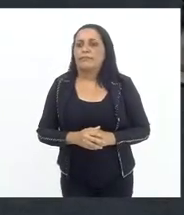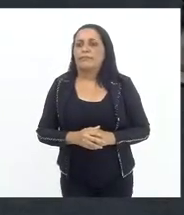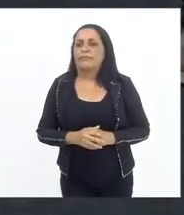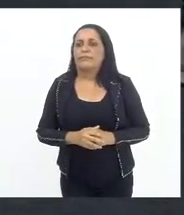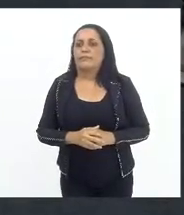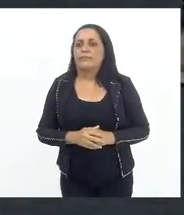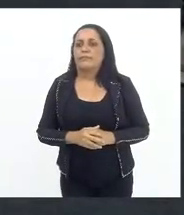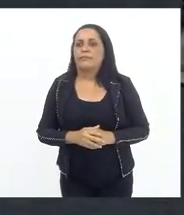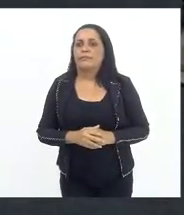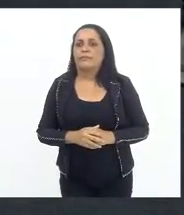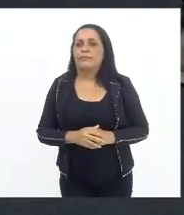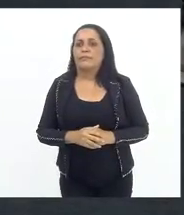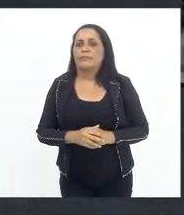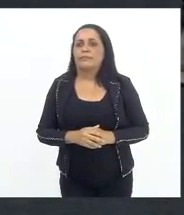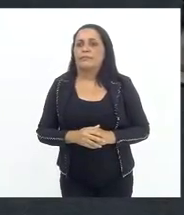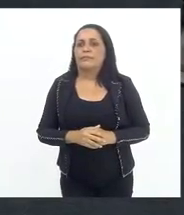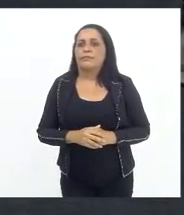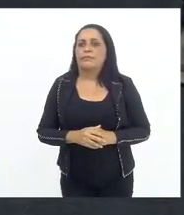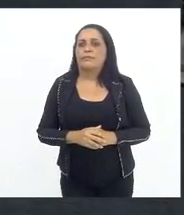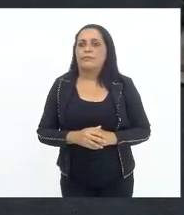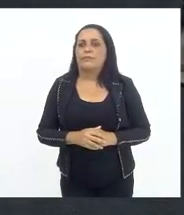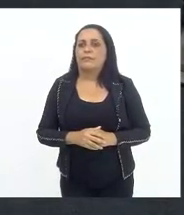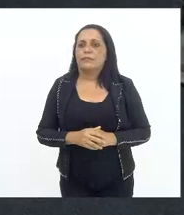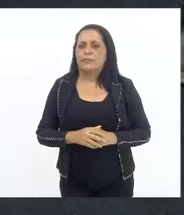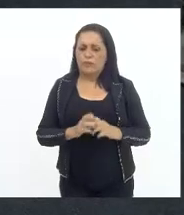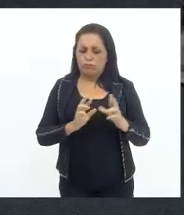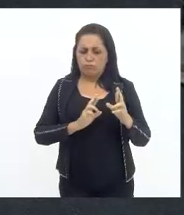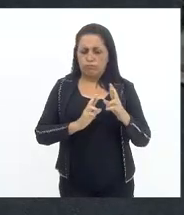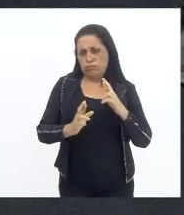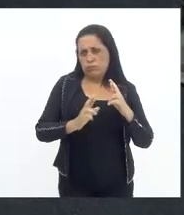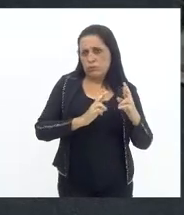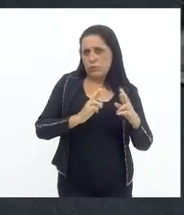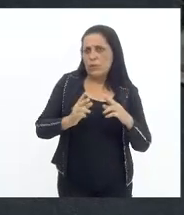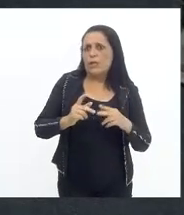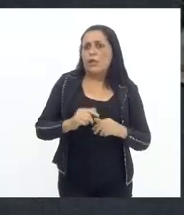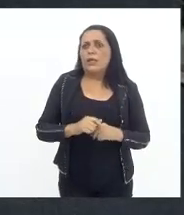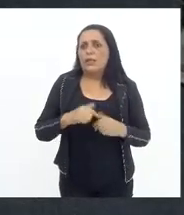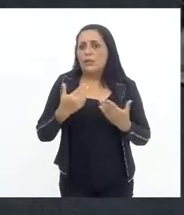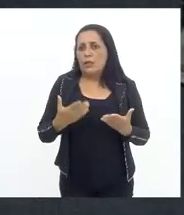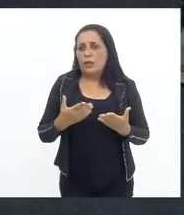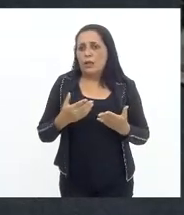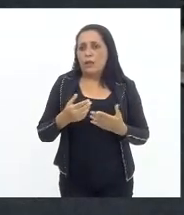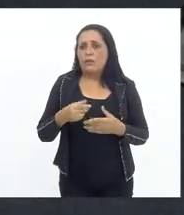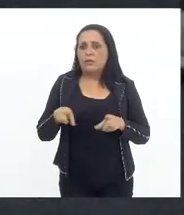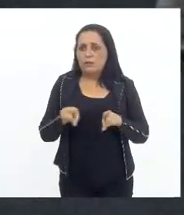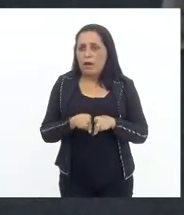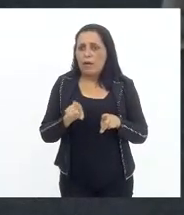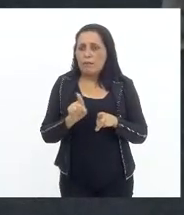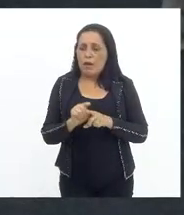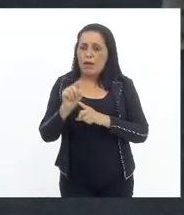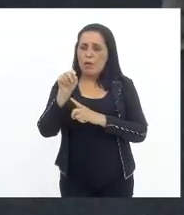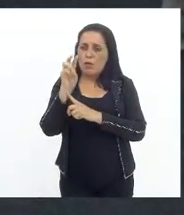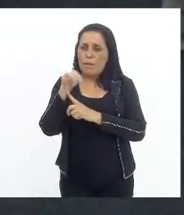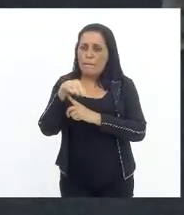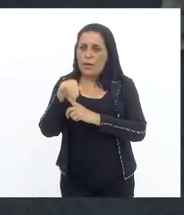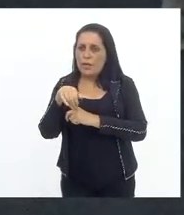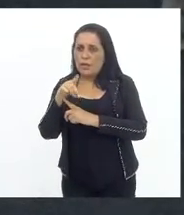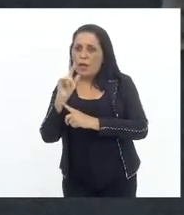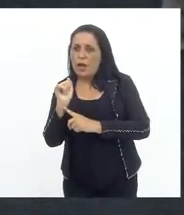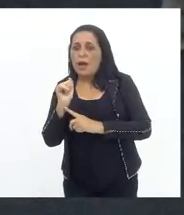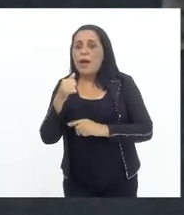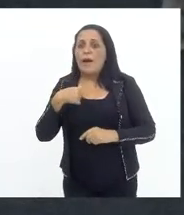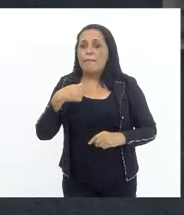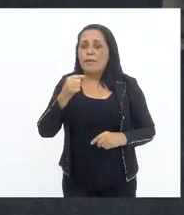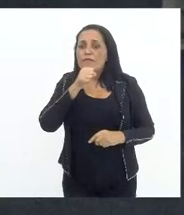Deixa eu ler aqui. Minha família tem relação forte com o candomblé e a Umbanda. Minha avó, minha